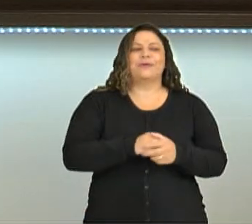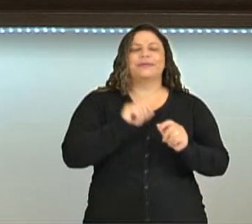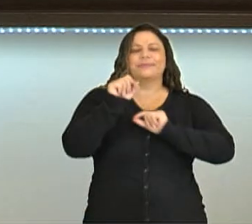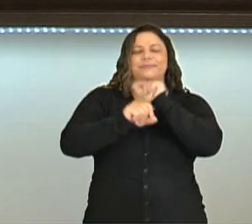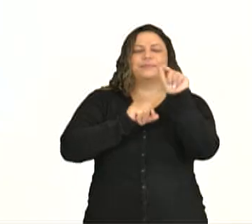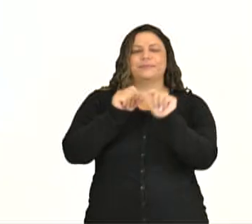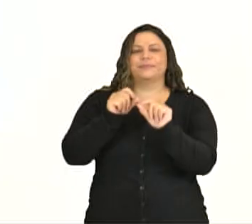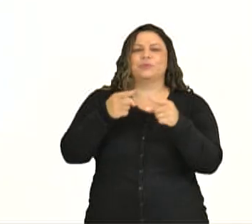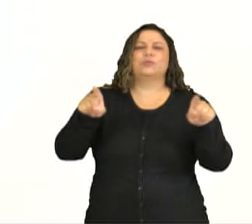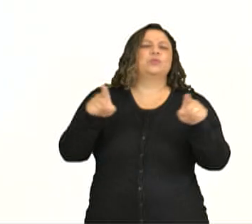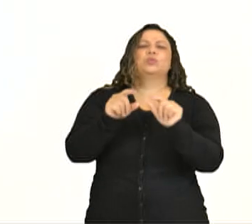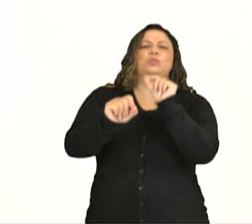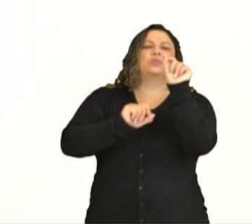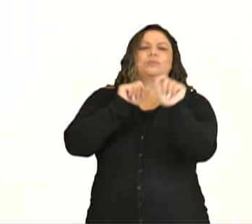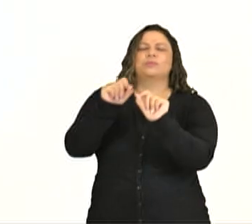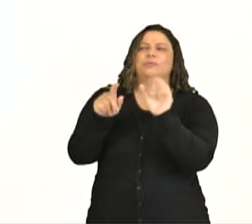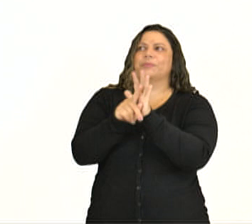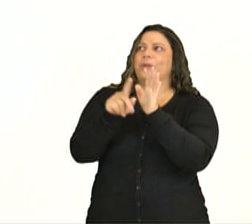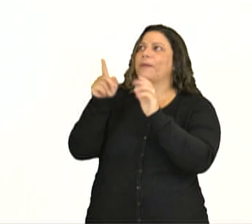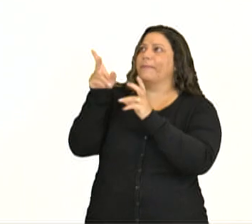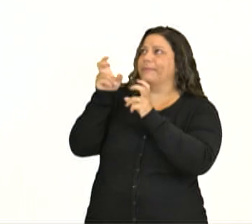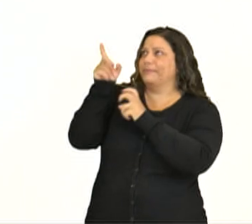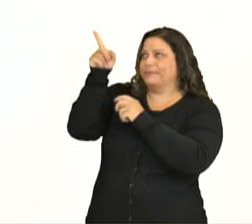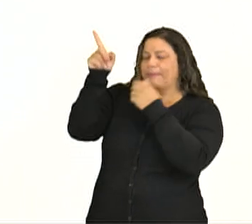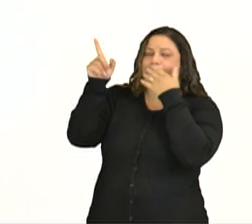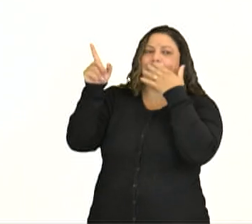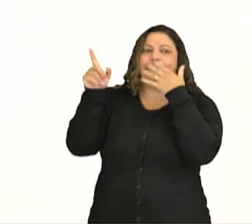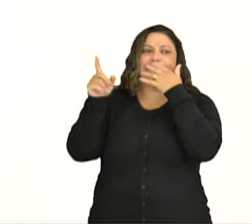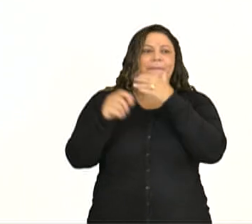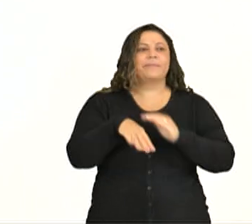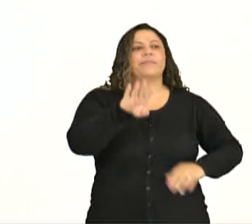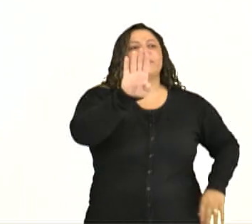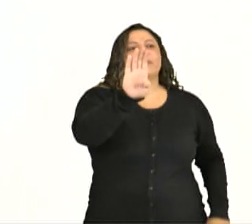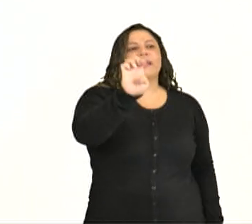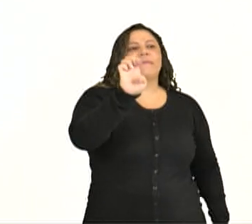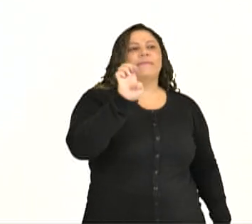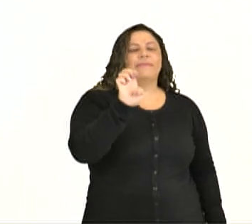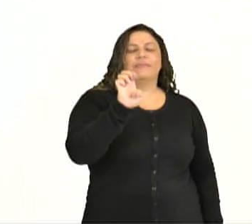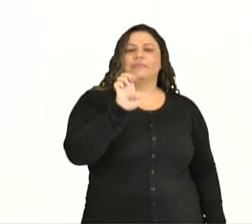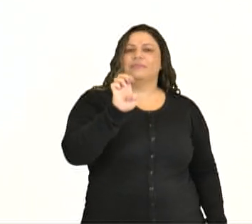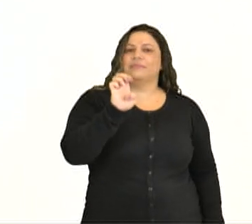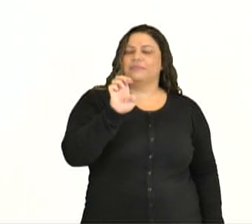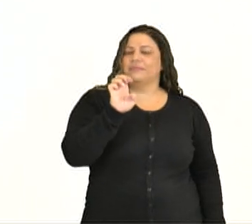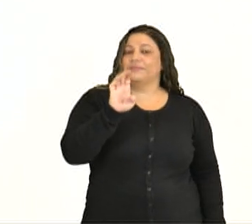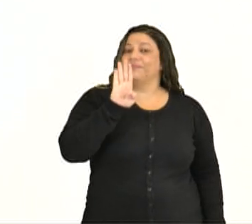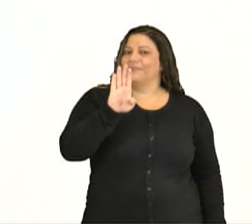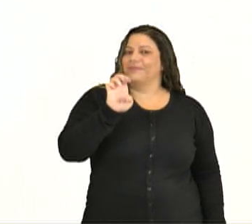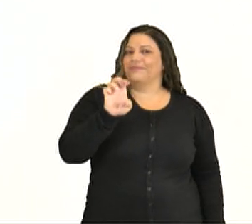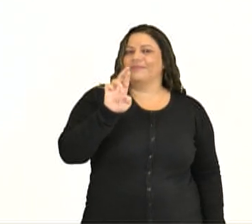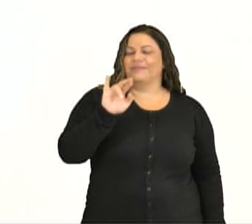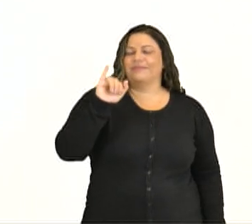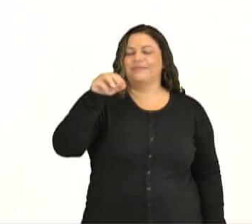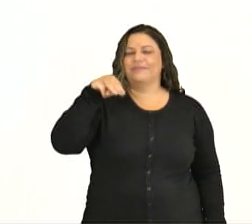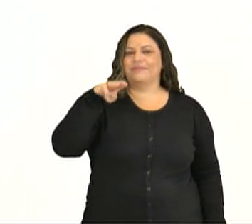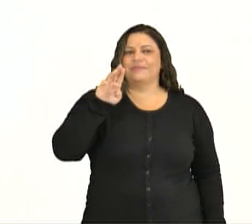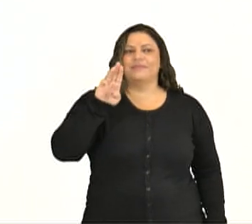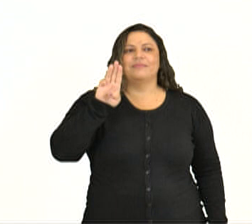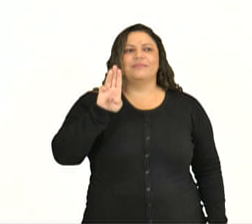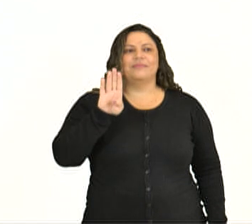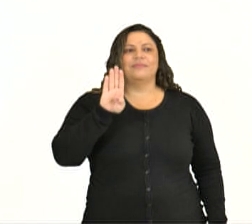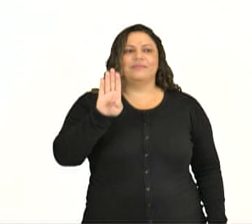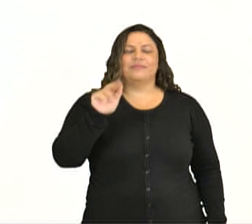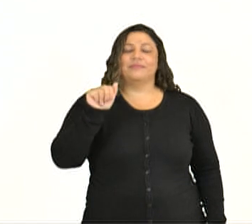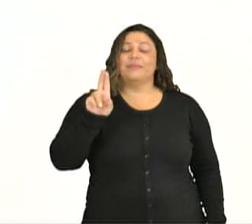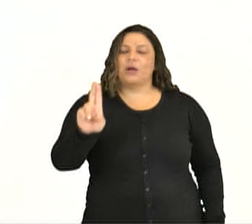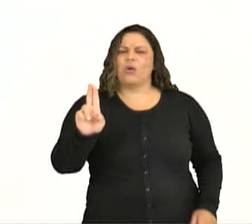lá. A gente tem o berimbau, os principais instrumentos, tá? Tem rodas de capoeira que usam até violão